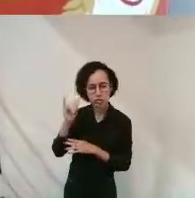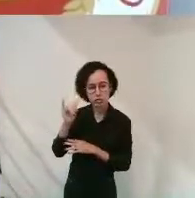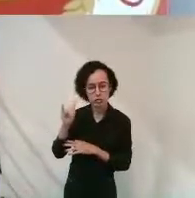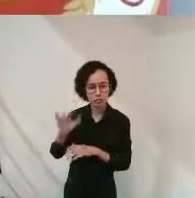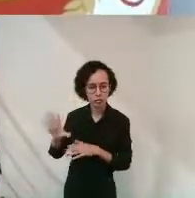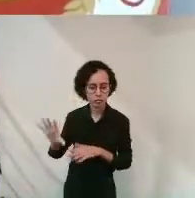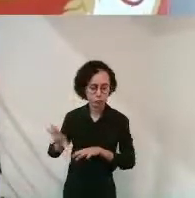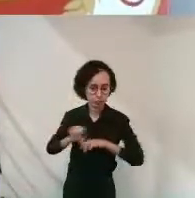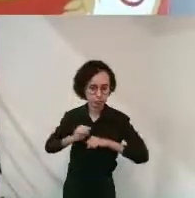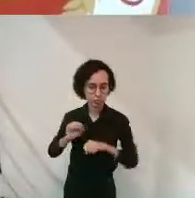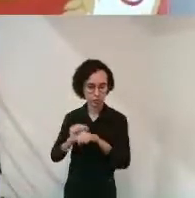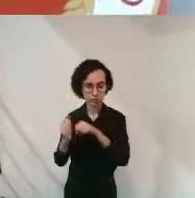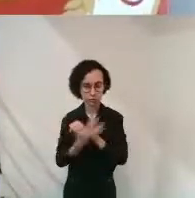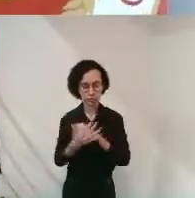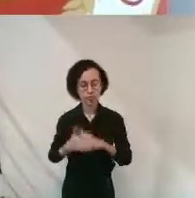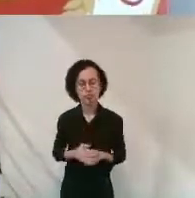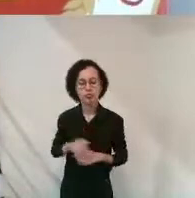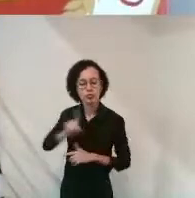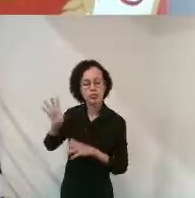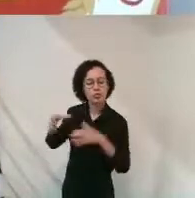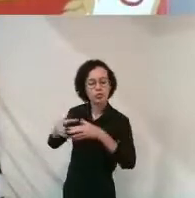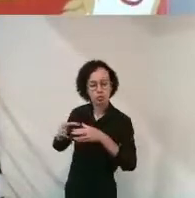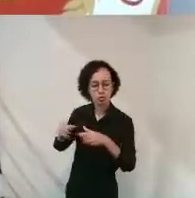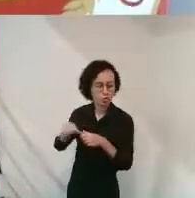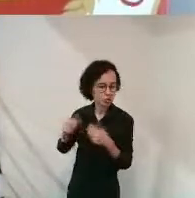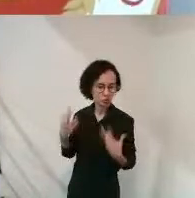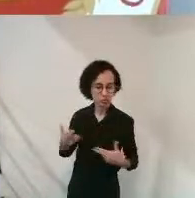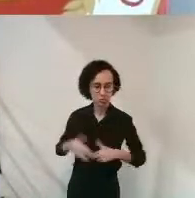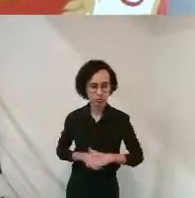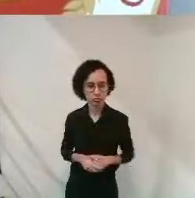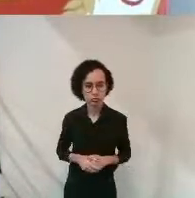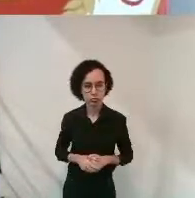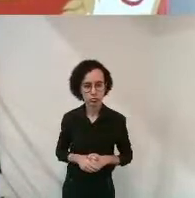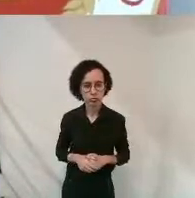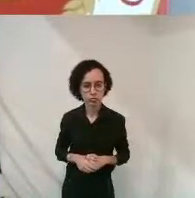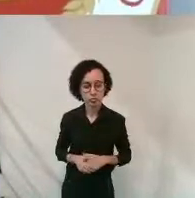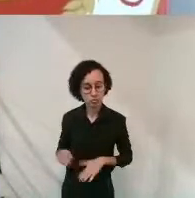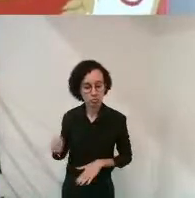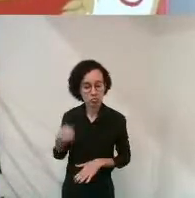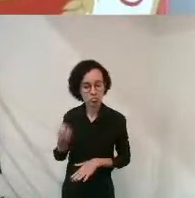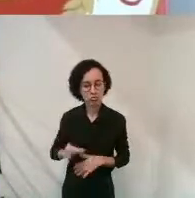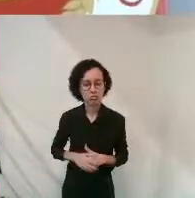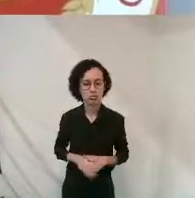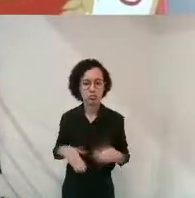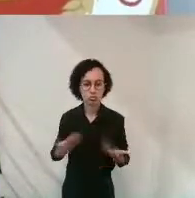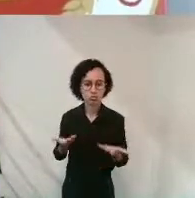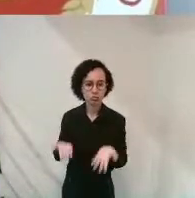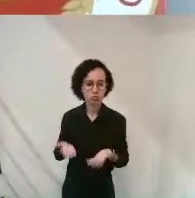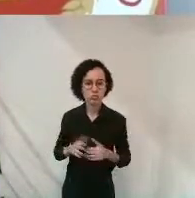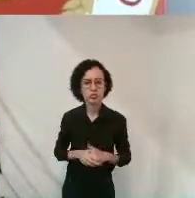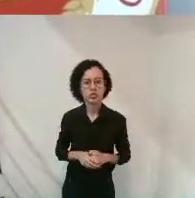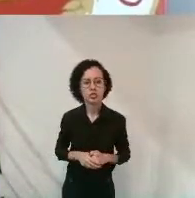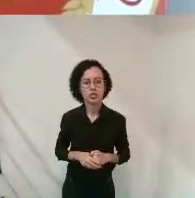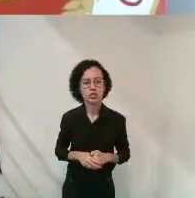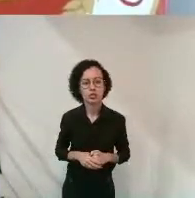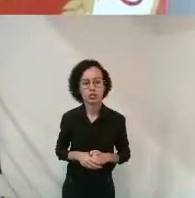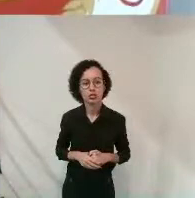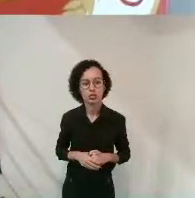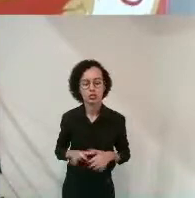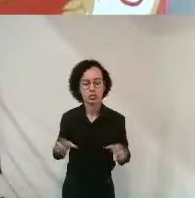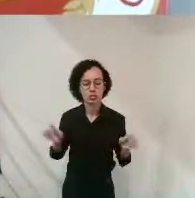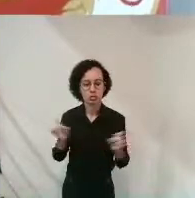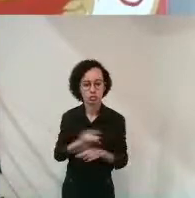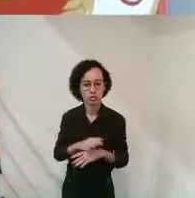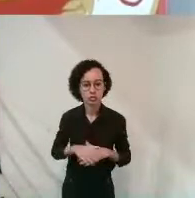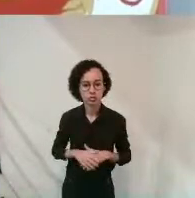da reciclagem. Nós, lá nesse grupo, fizemos a mesma coisa e surtiu efeito. Então, com isso, eu concluo